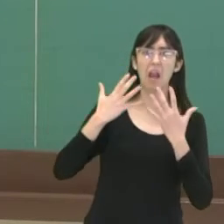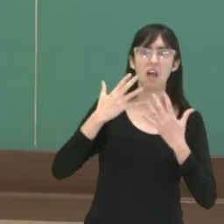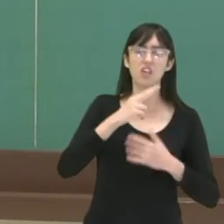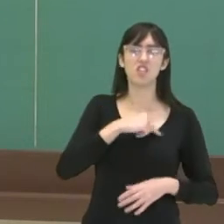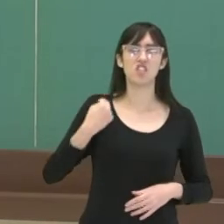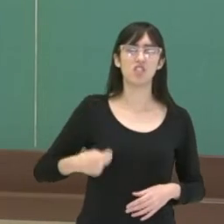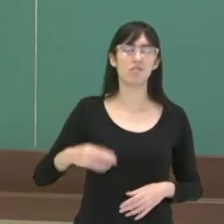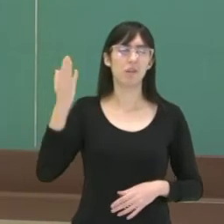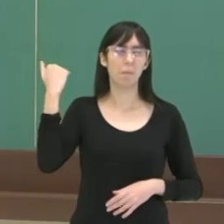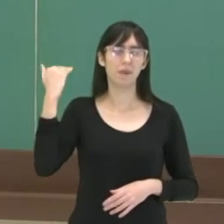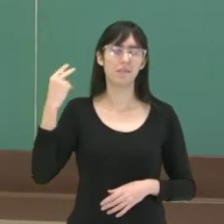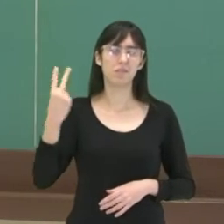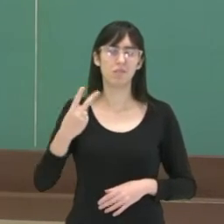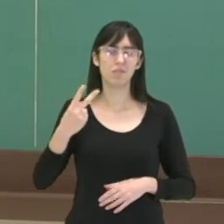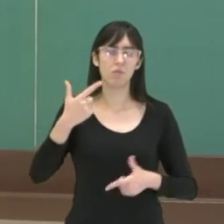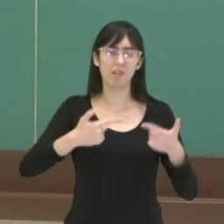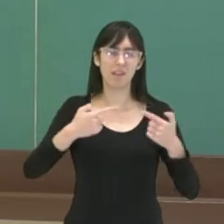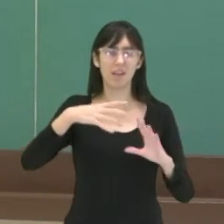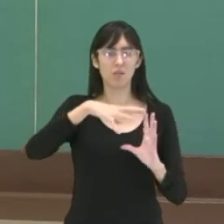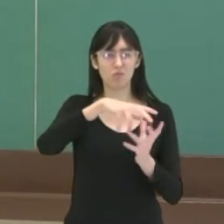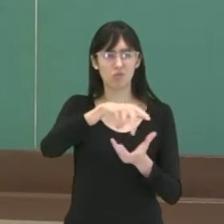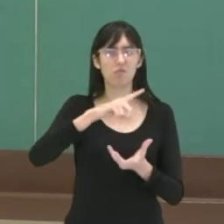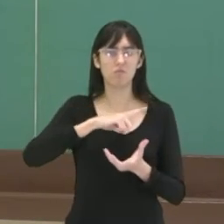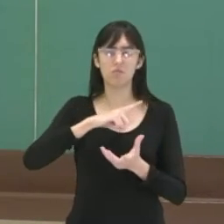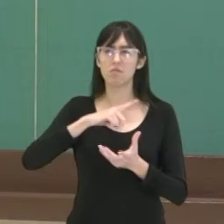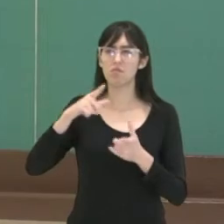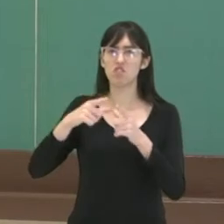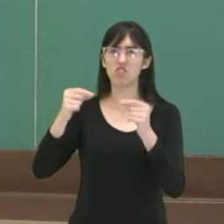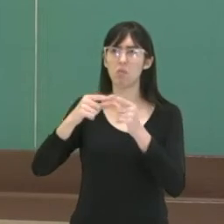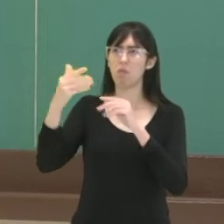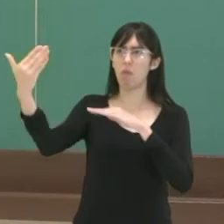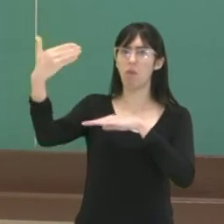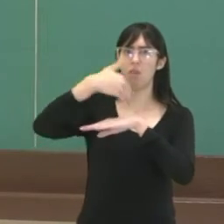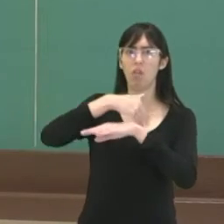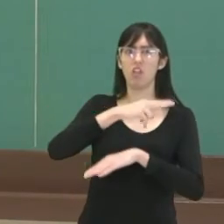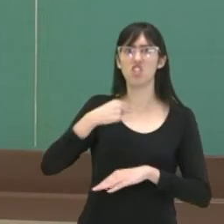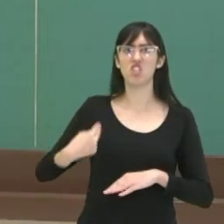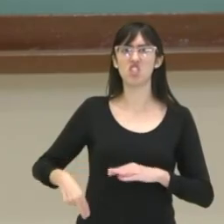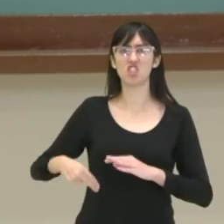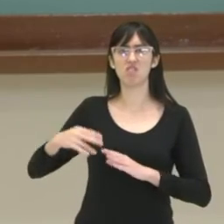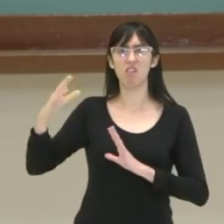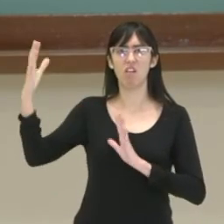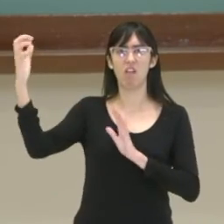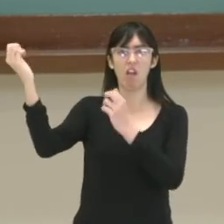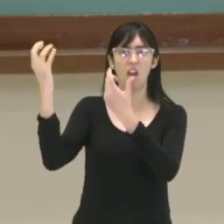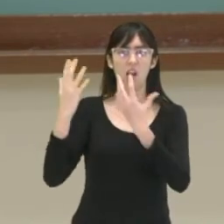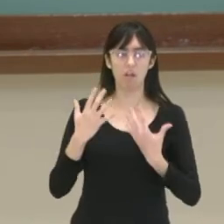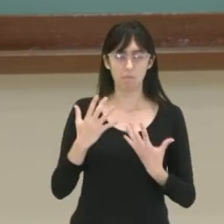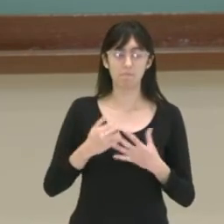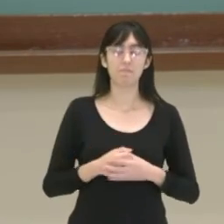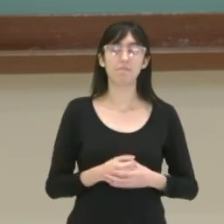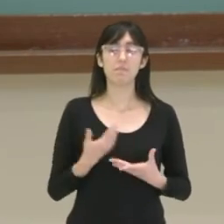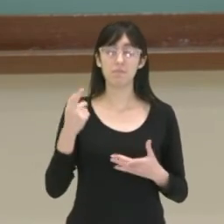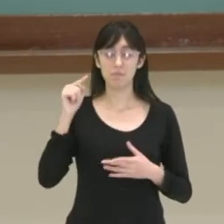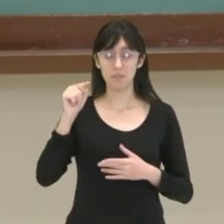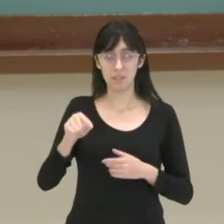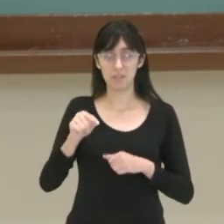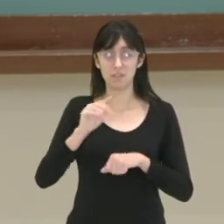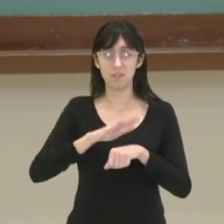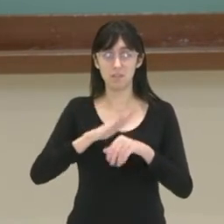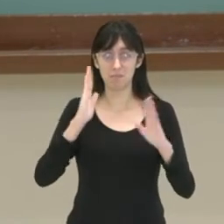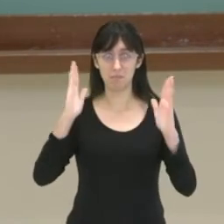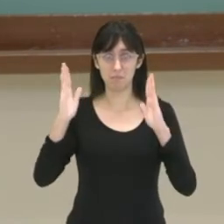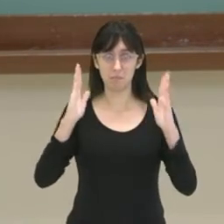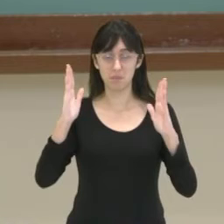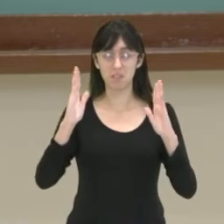Guerra Sino-Japonesa é o início da Segunda Guerra Mundial no continente asiático. Bem, Durante o período em que o Mao Tse